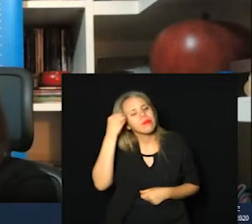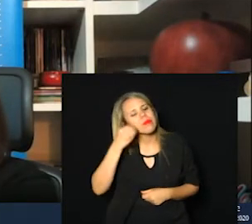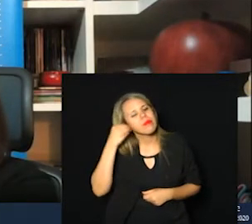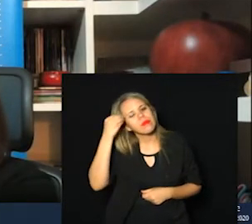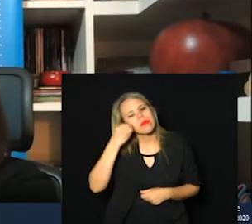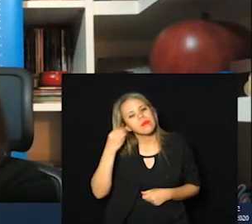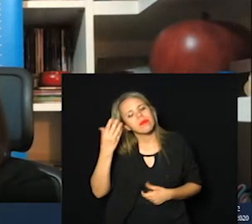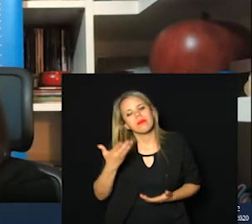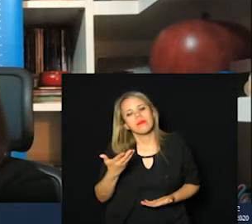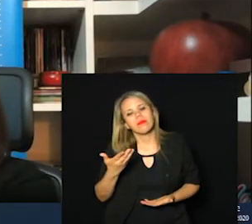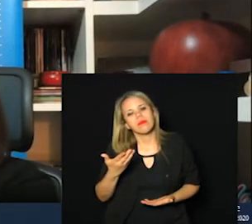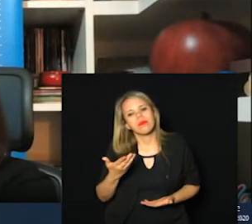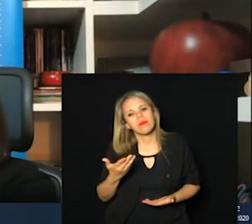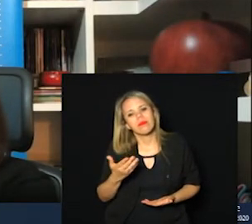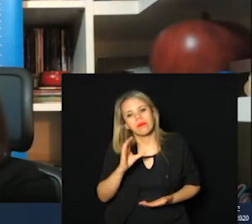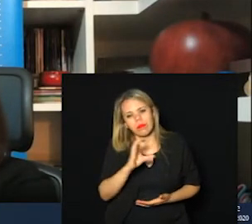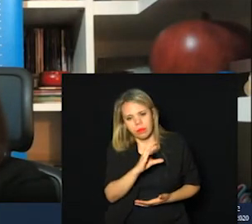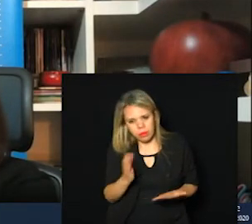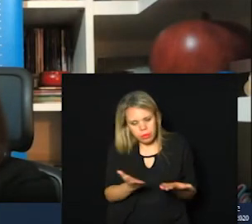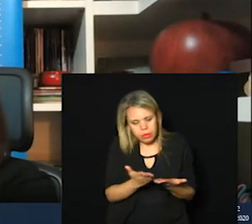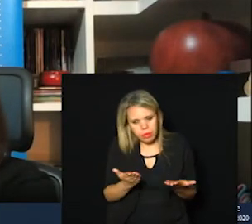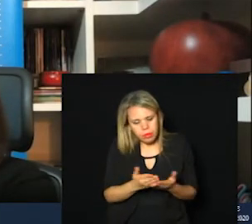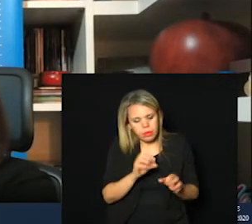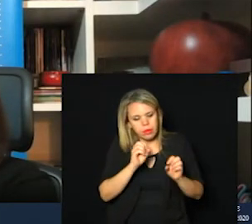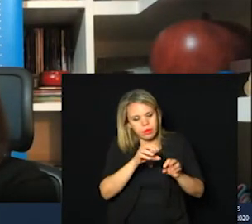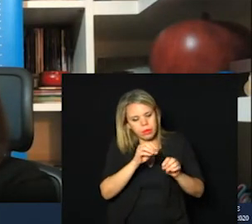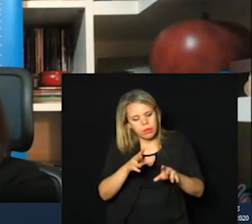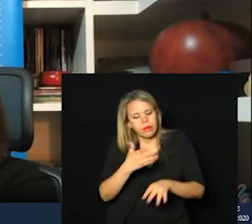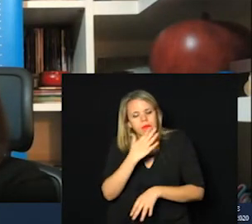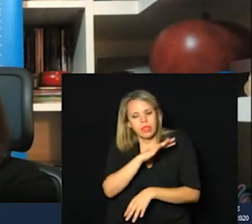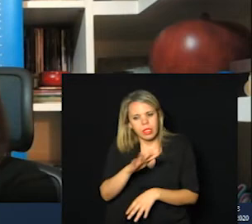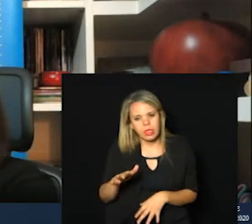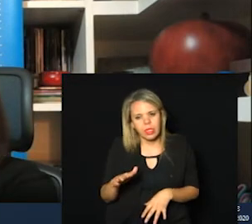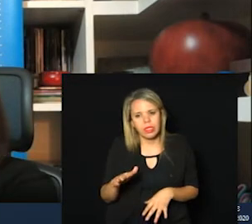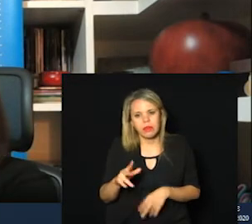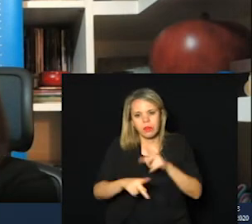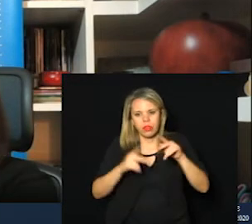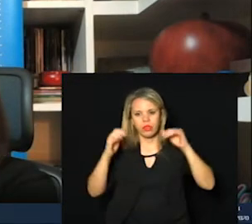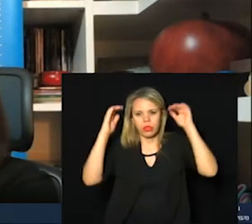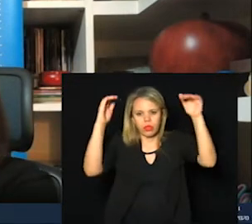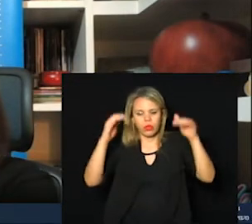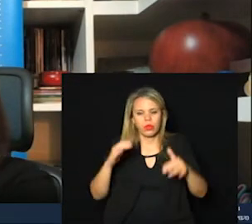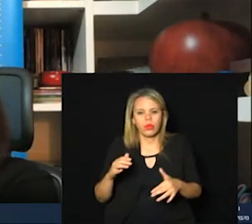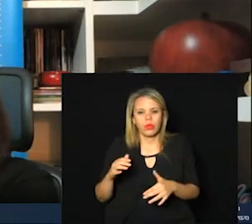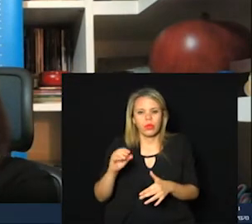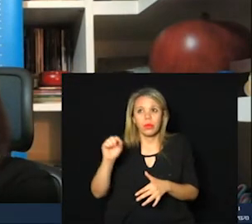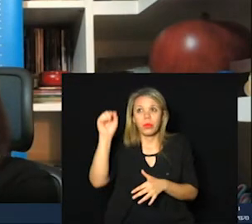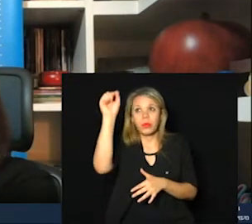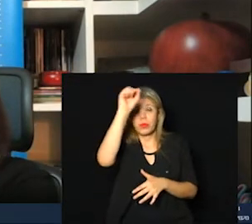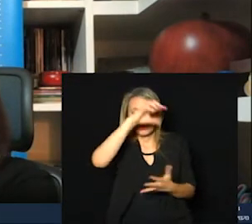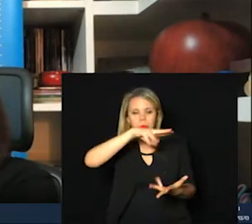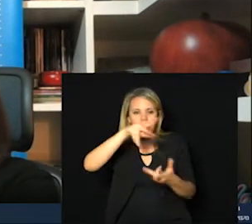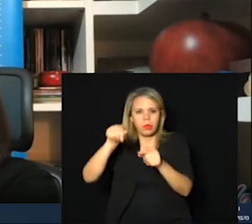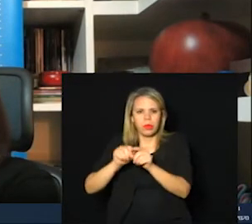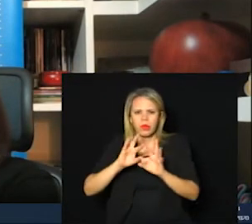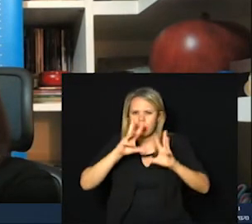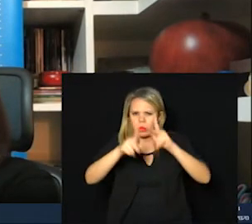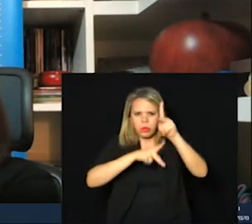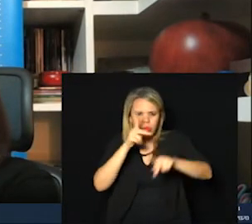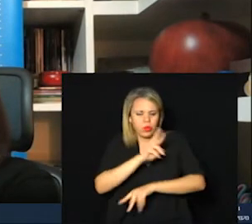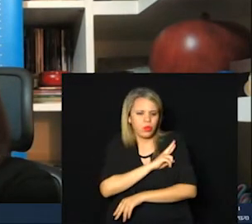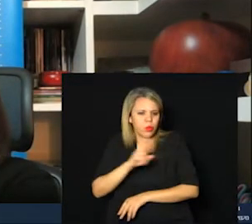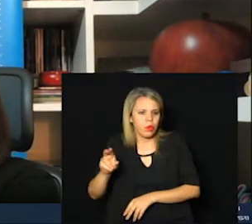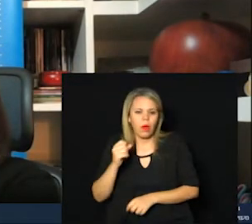ela propôs a crianças e adultos de 5 continentes, pessoas de todas as religiões e as que não professam algum